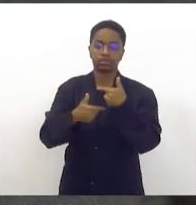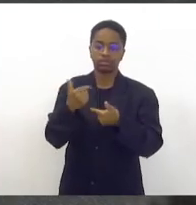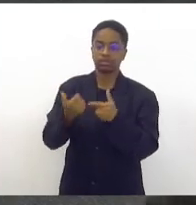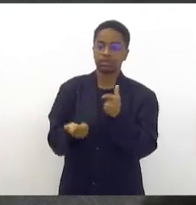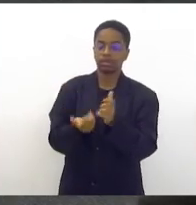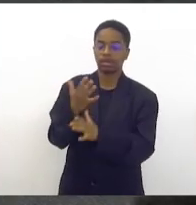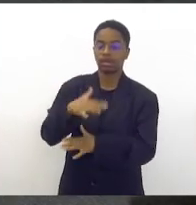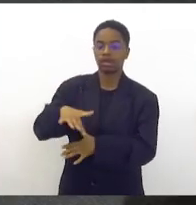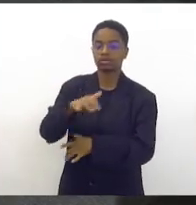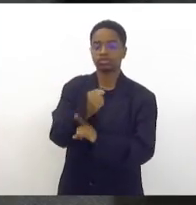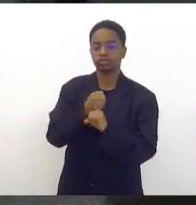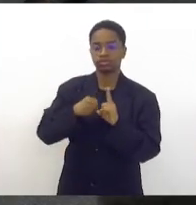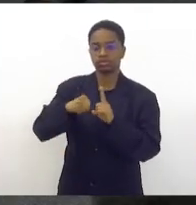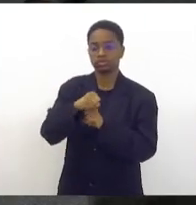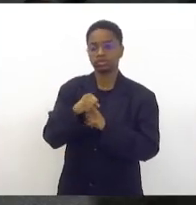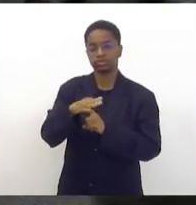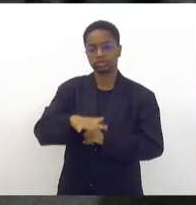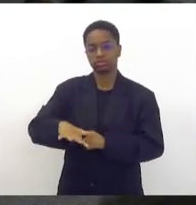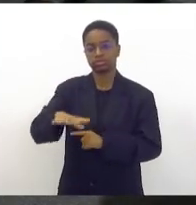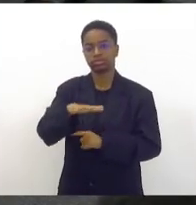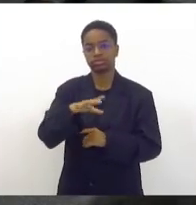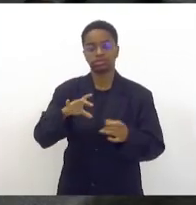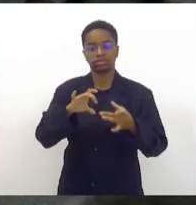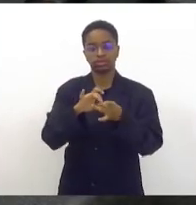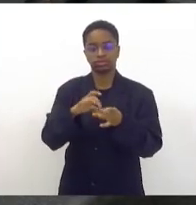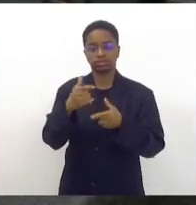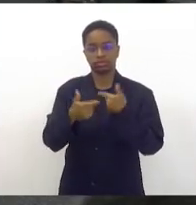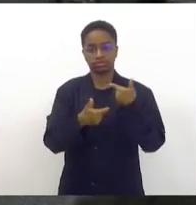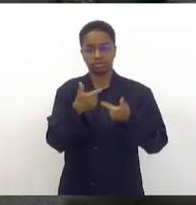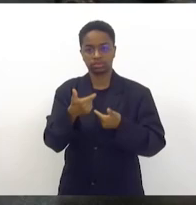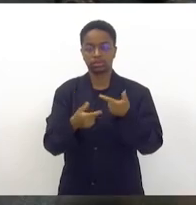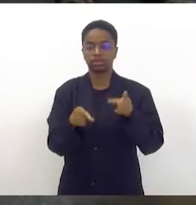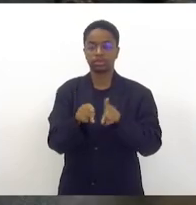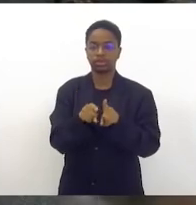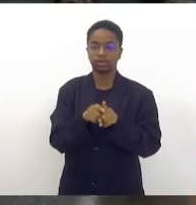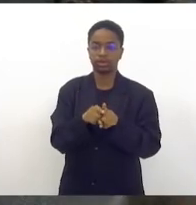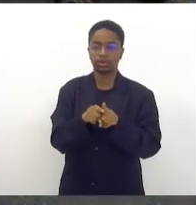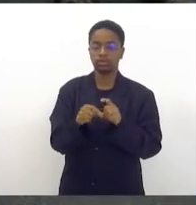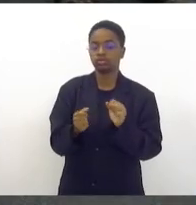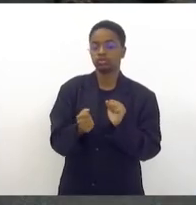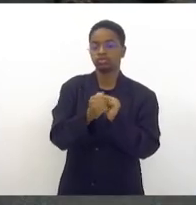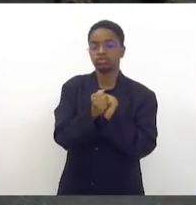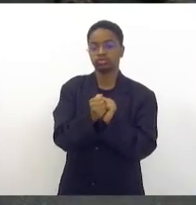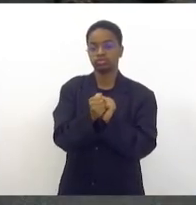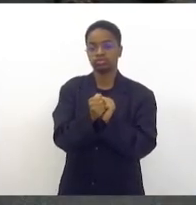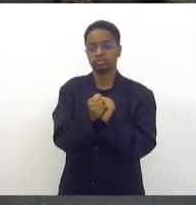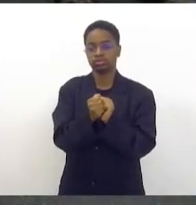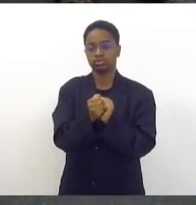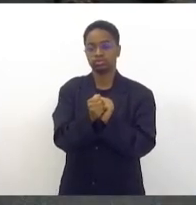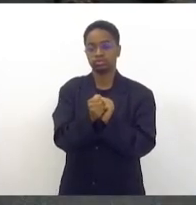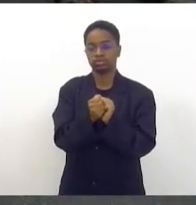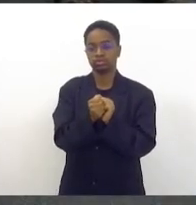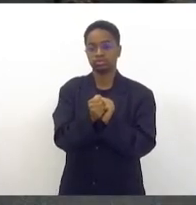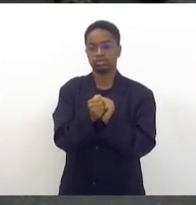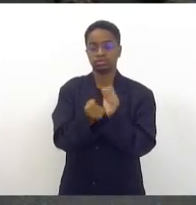âmbito social, de modo mais geral, incluindo esse trabalho e feito em correlação com aquele que é estabelecido fora do